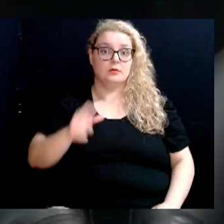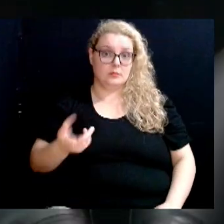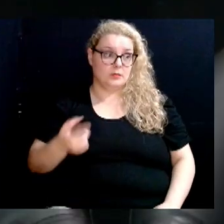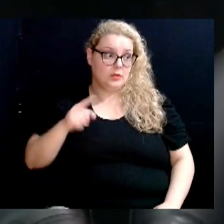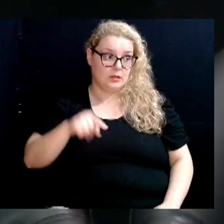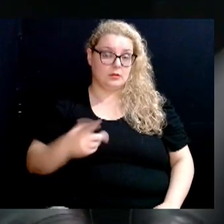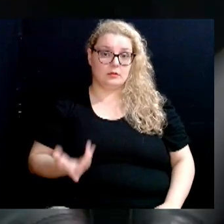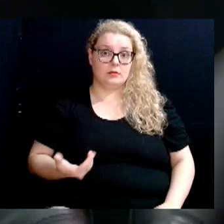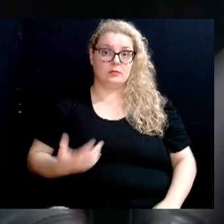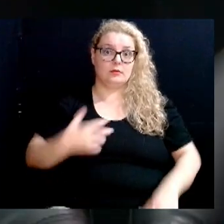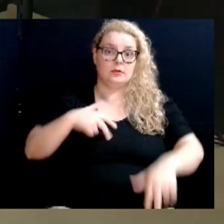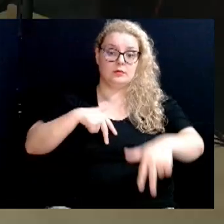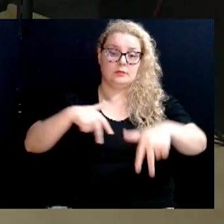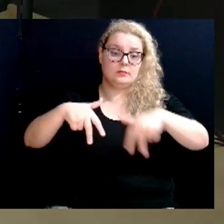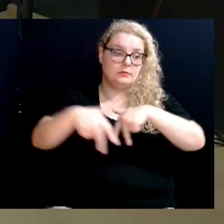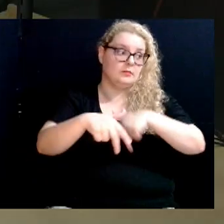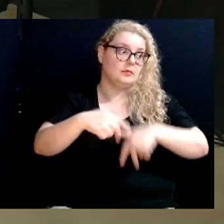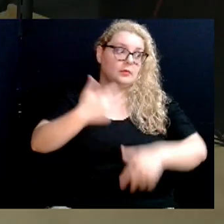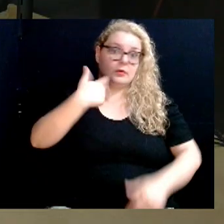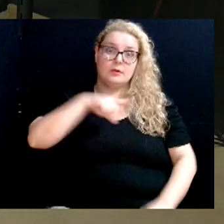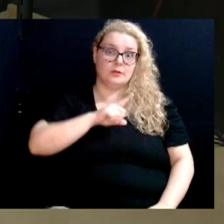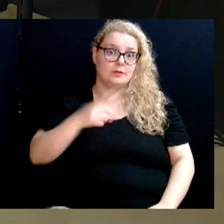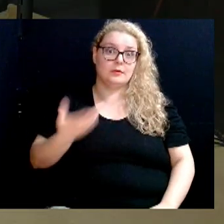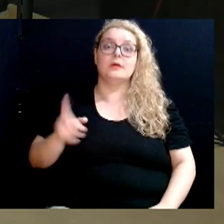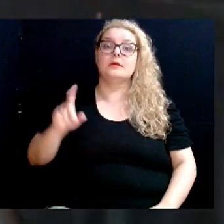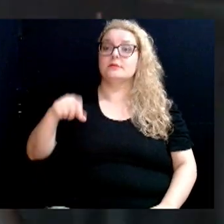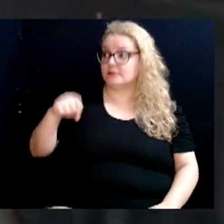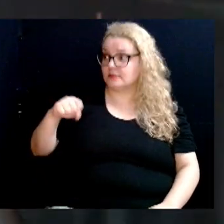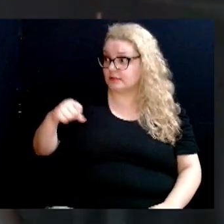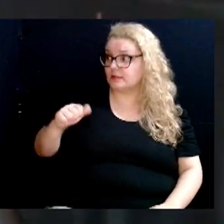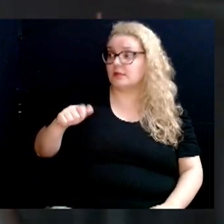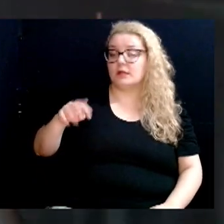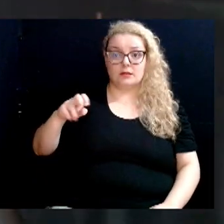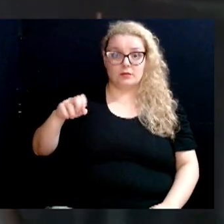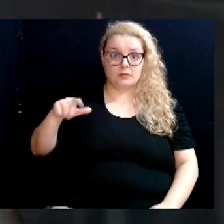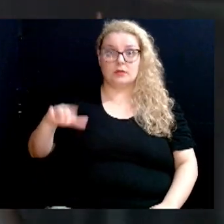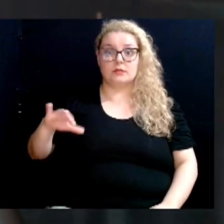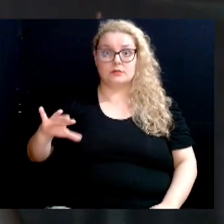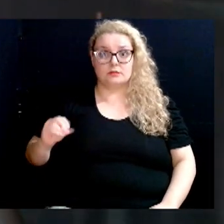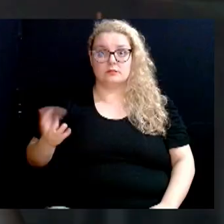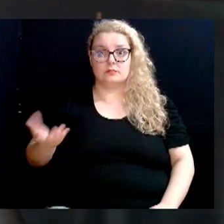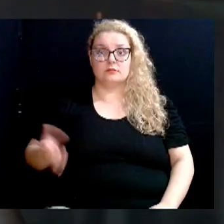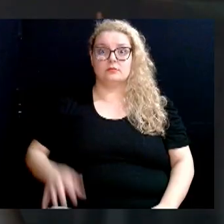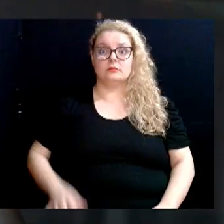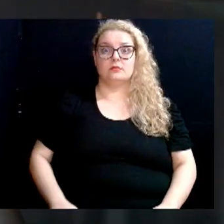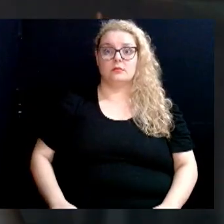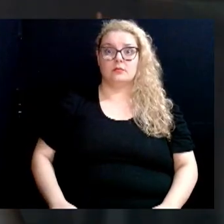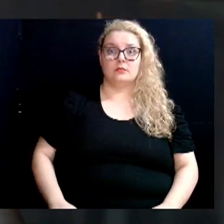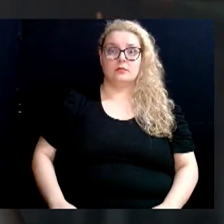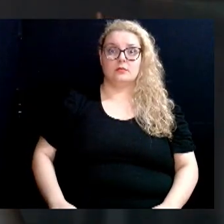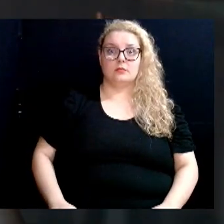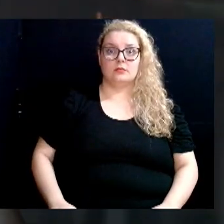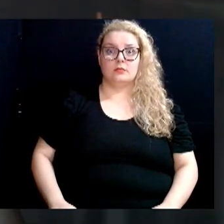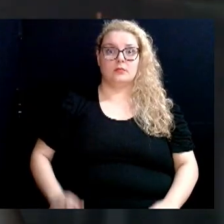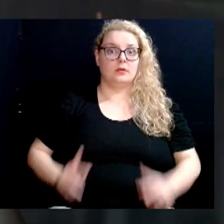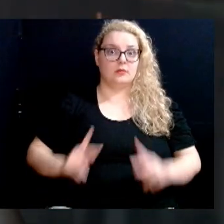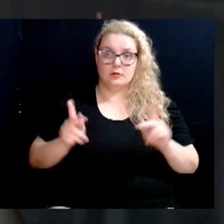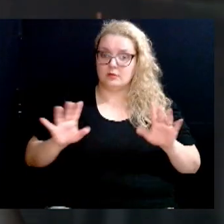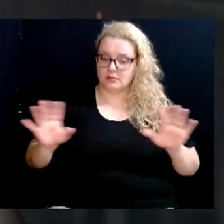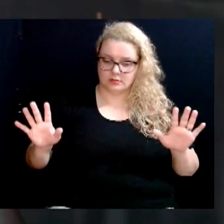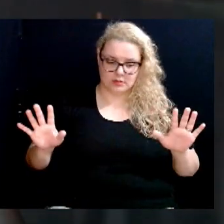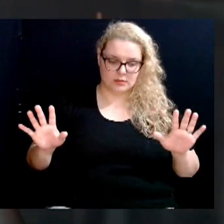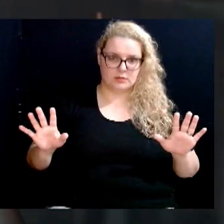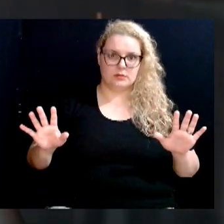não é, né, Amanda? Lógico, atuação, a gente... a mas gente... Isso, façam as pazes com isso, tá? Façam as pazes com